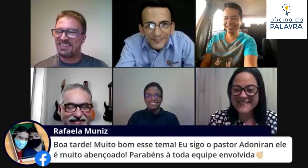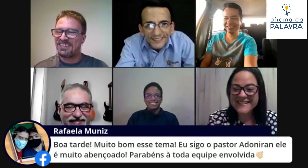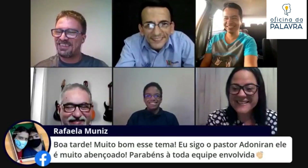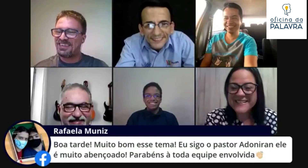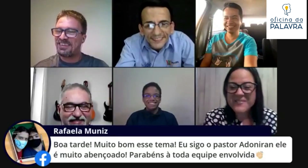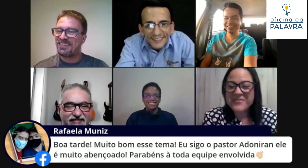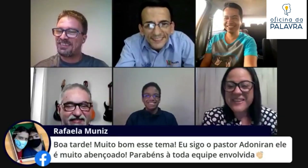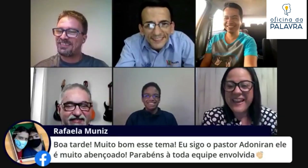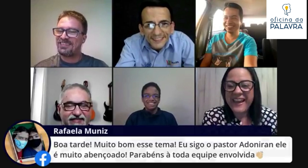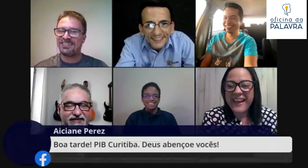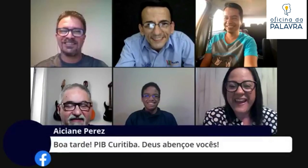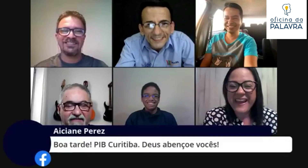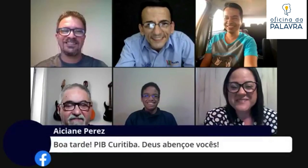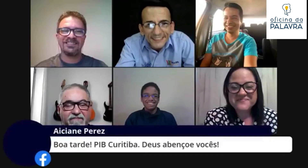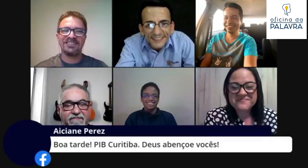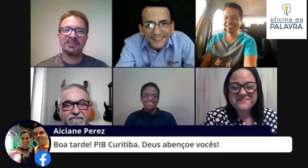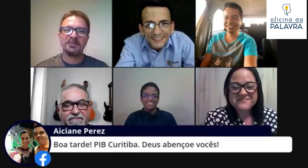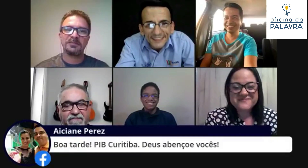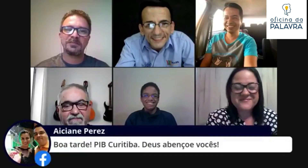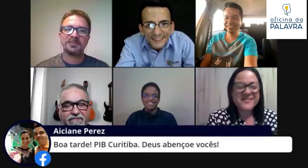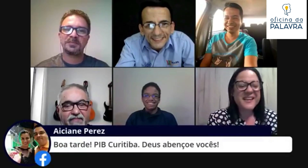Olha só.